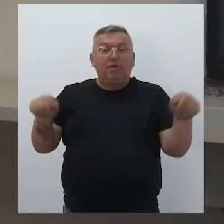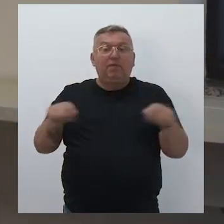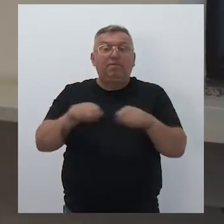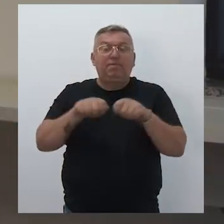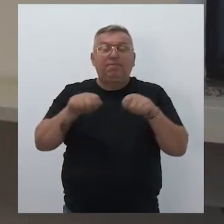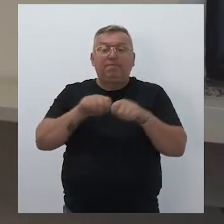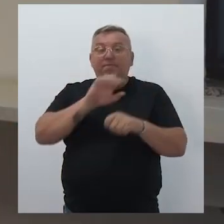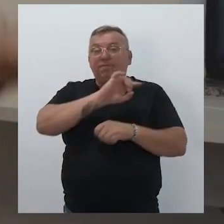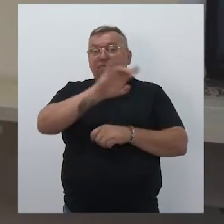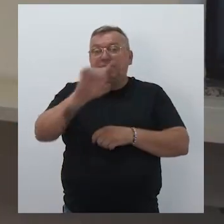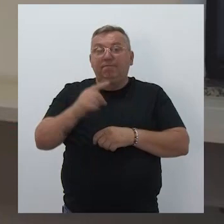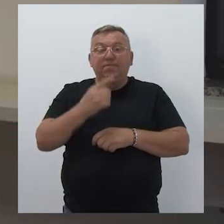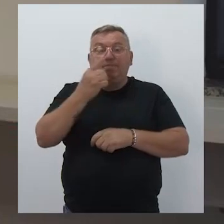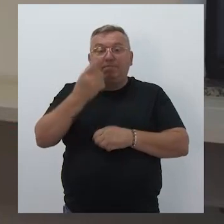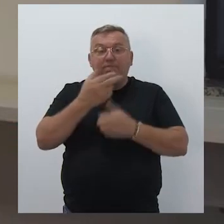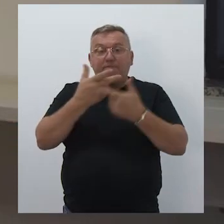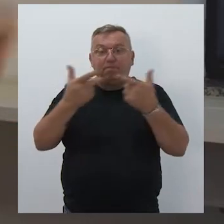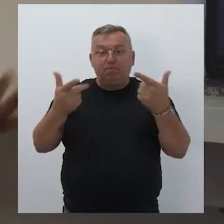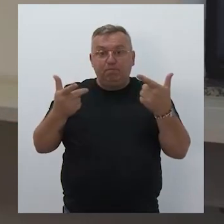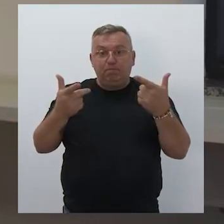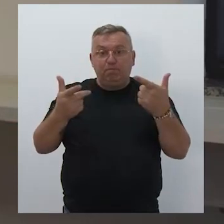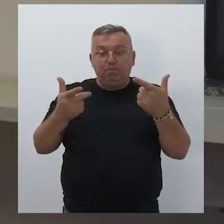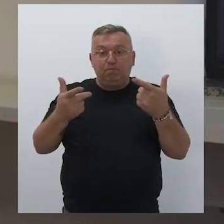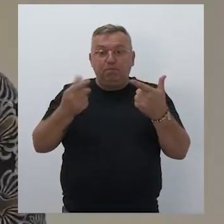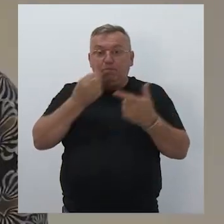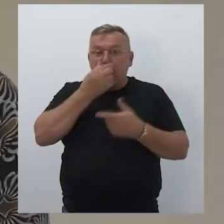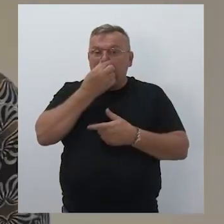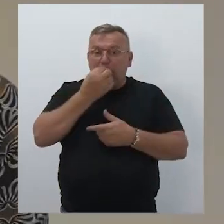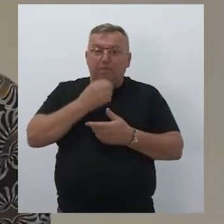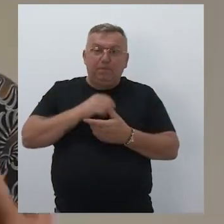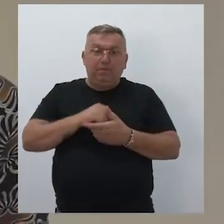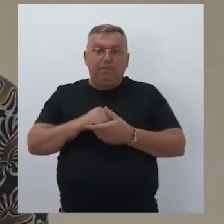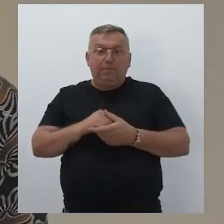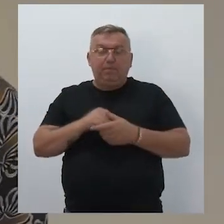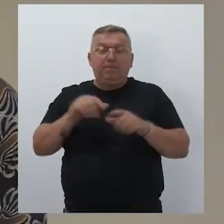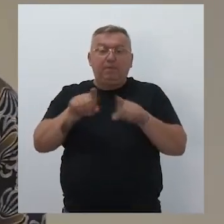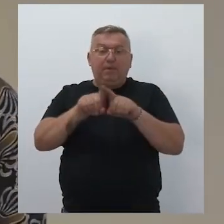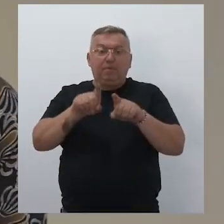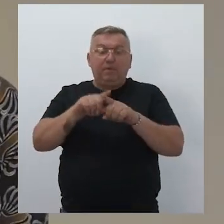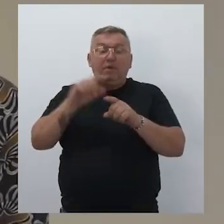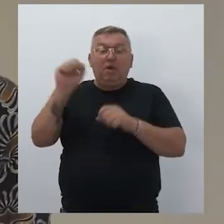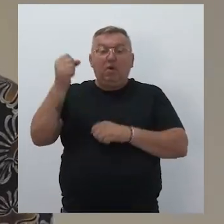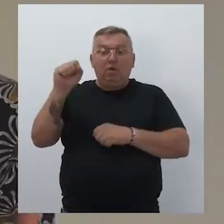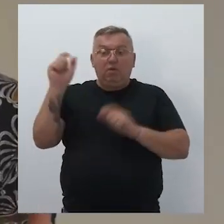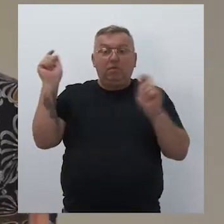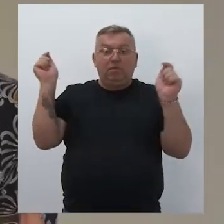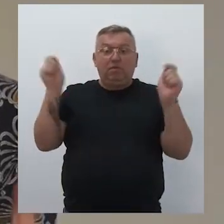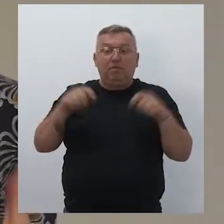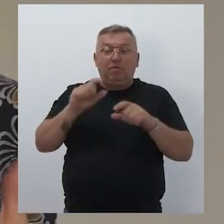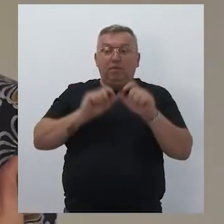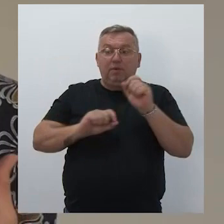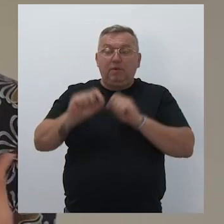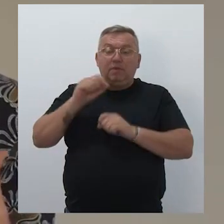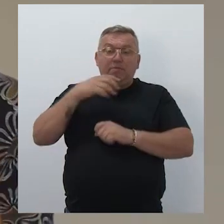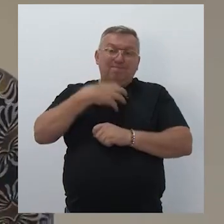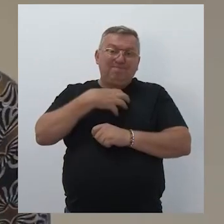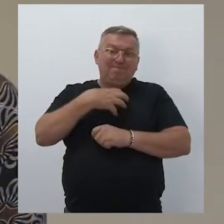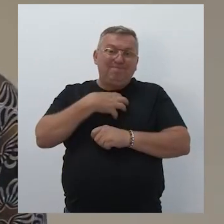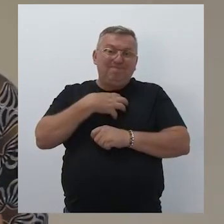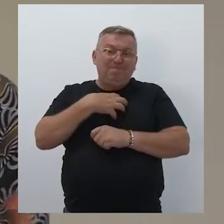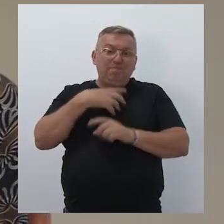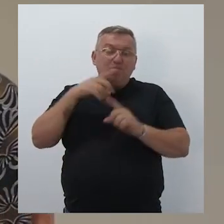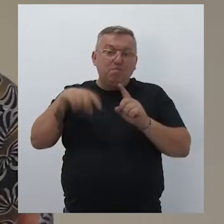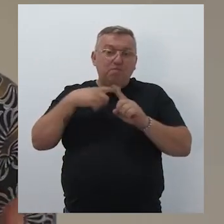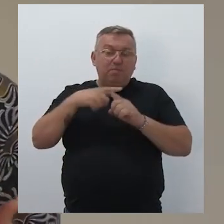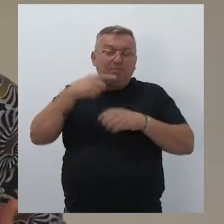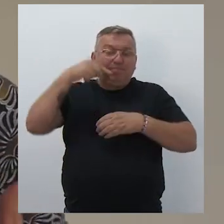realizar aquilo a que ele se propõe. A oitava competência, ela é aquela de caráter mais